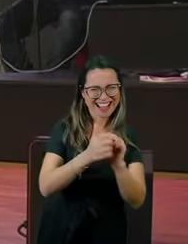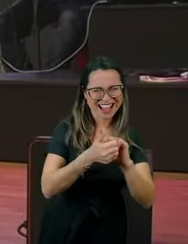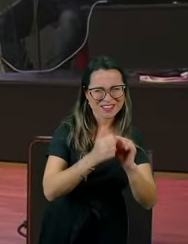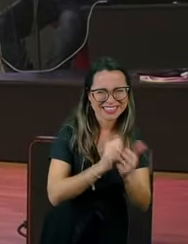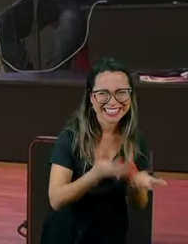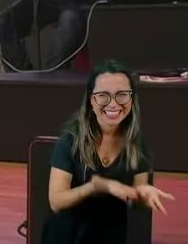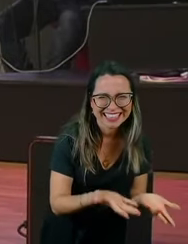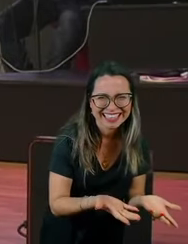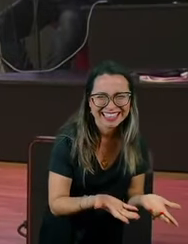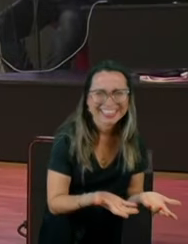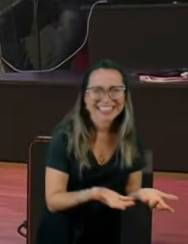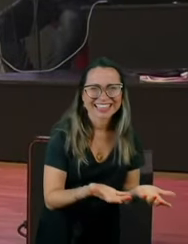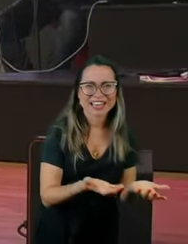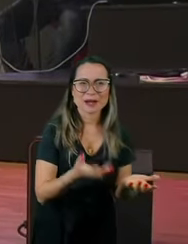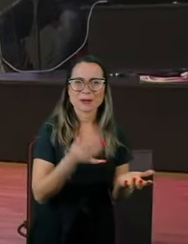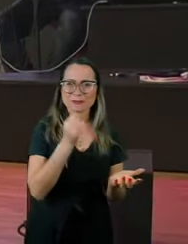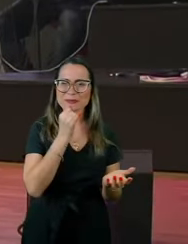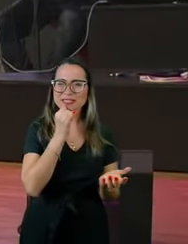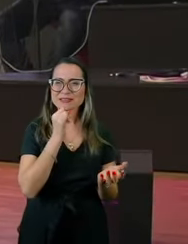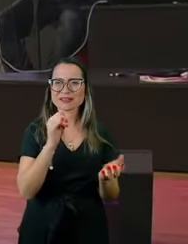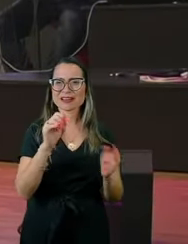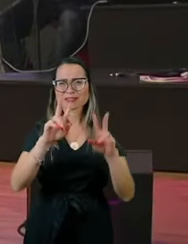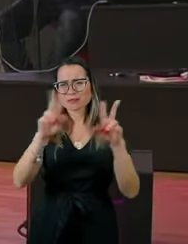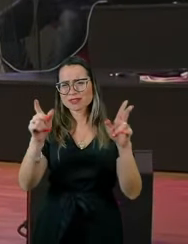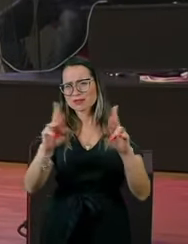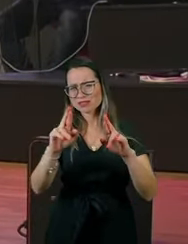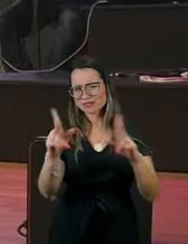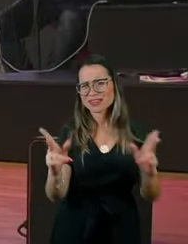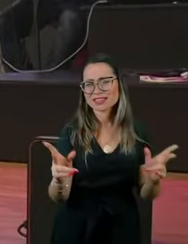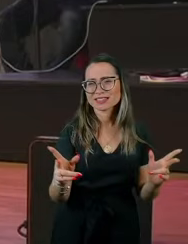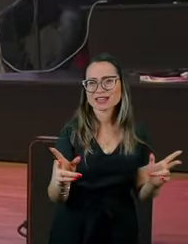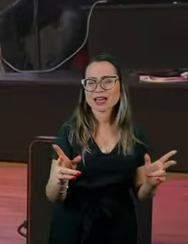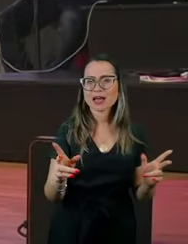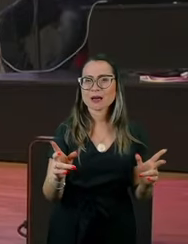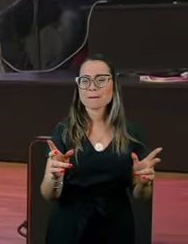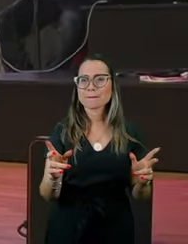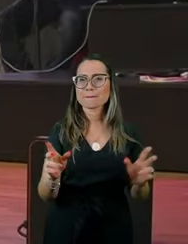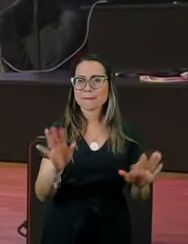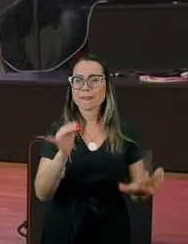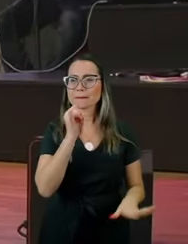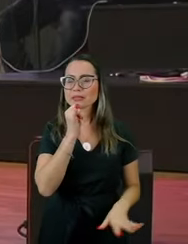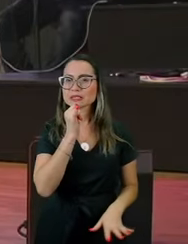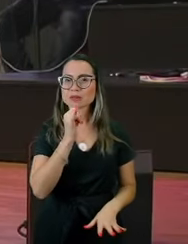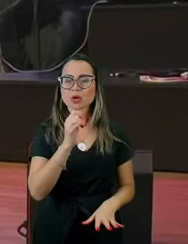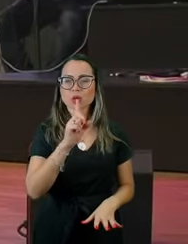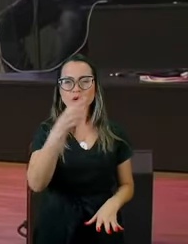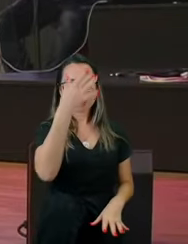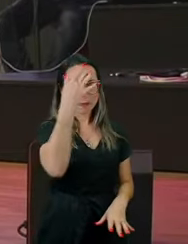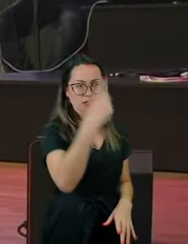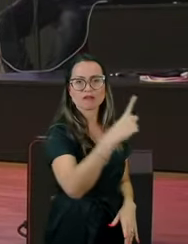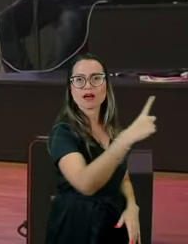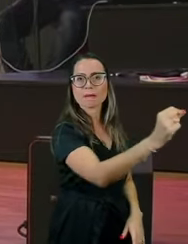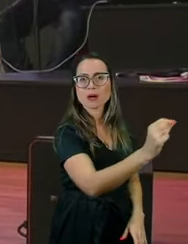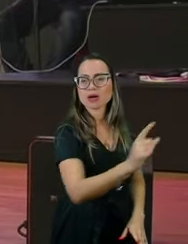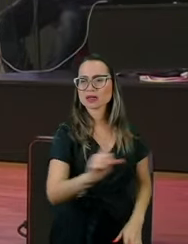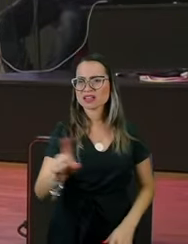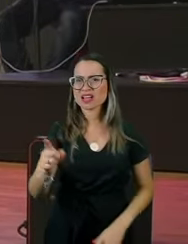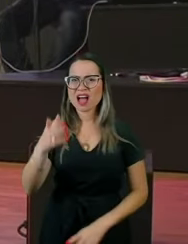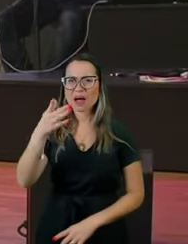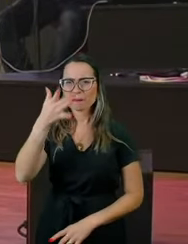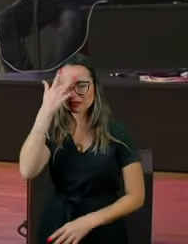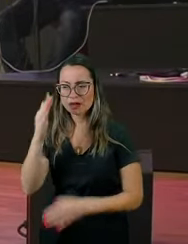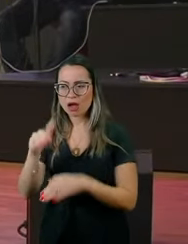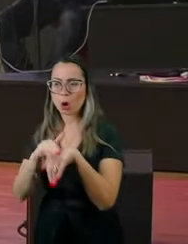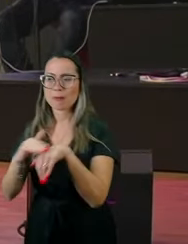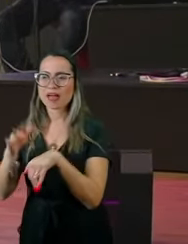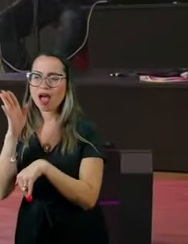se sente desconfortável, vai falar dela, a adaptadora, ela entra em ação de novo. Ela diz assim, não vamos falar dela. Ela tem isso e isso de bom. O